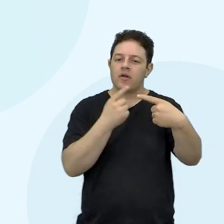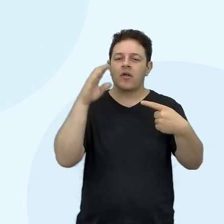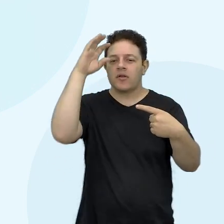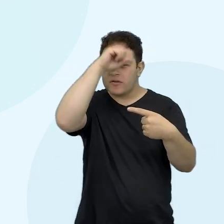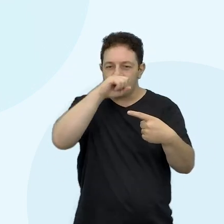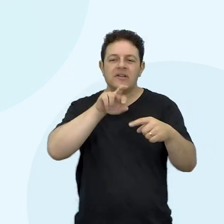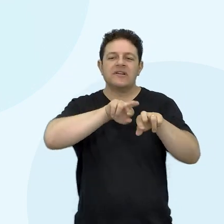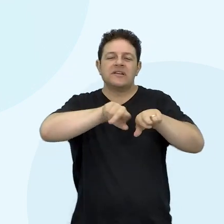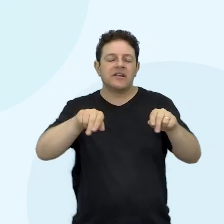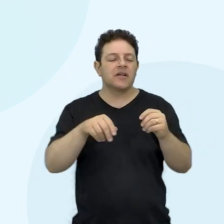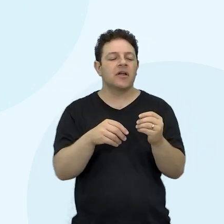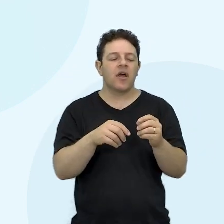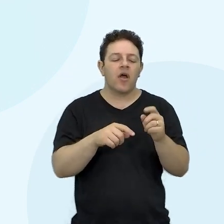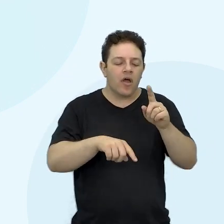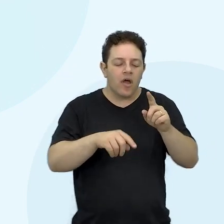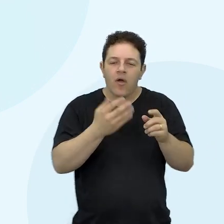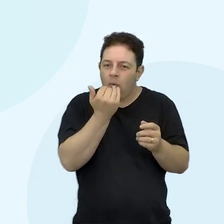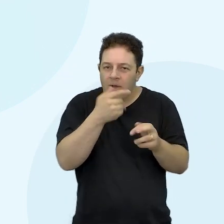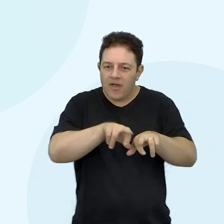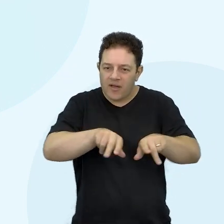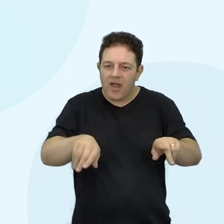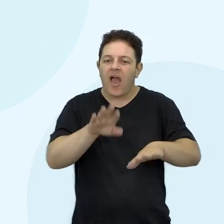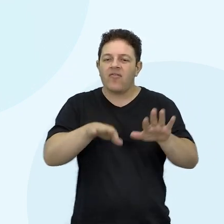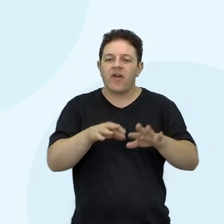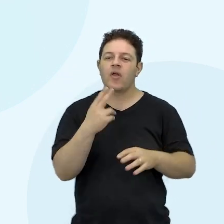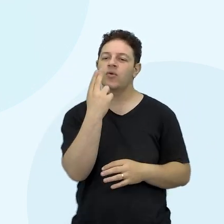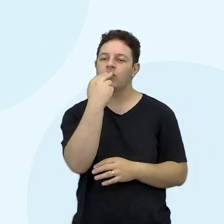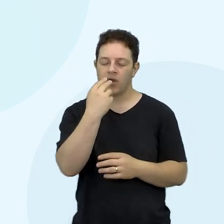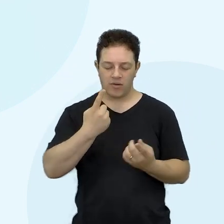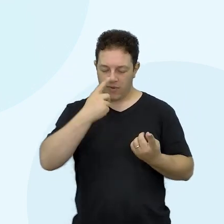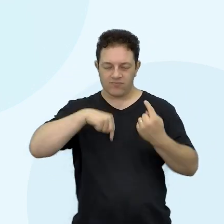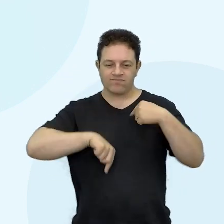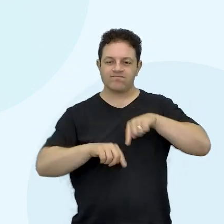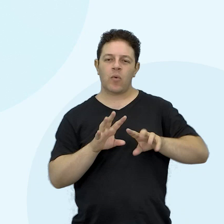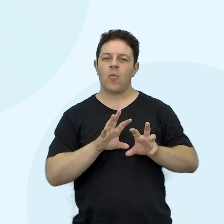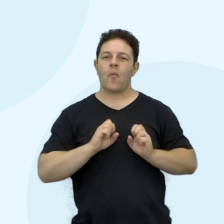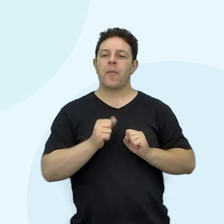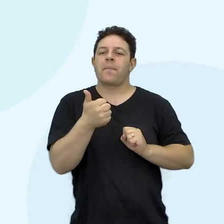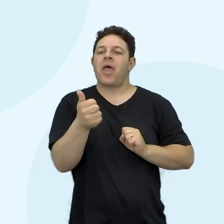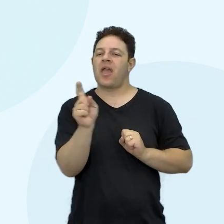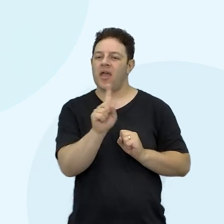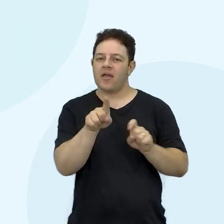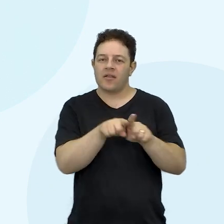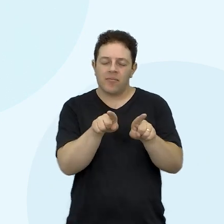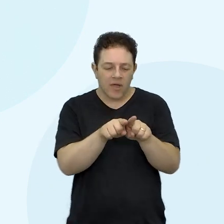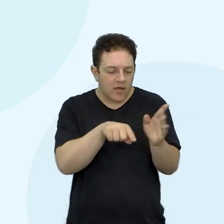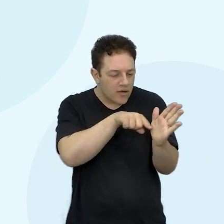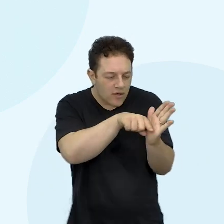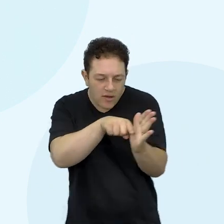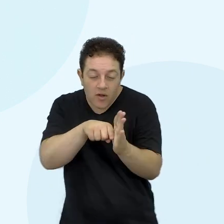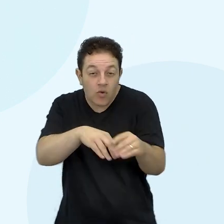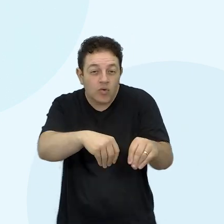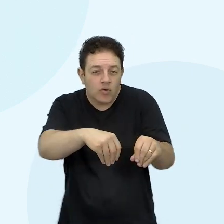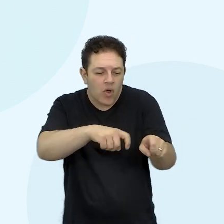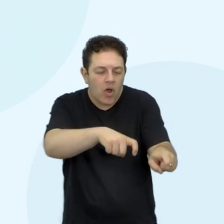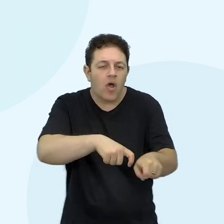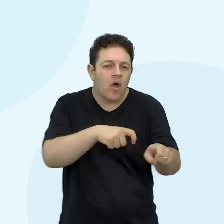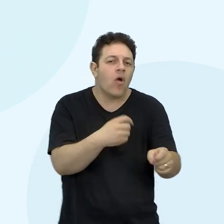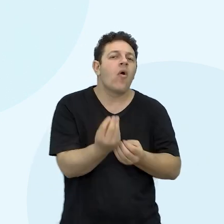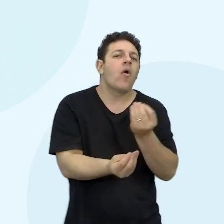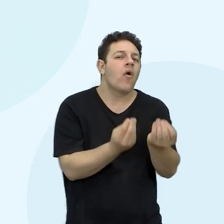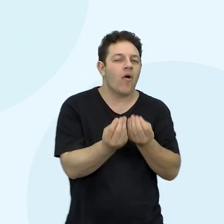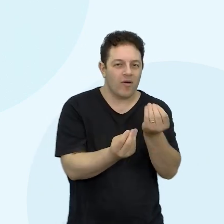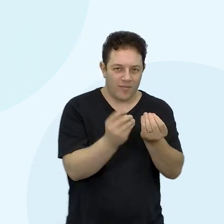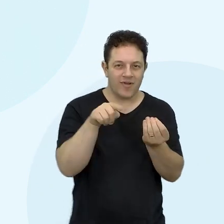dos nutrientes e falamos a respeito da bioanálise do solo, né, da questão ali do gerenciamento do solo, e